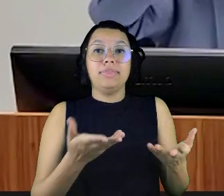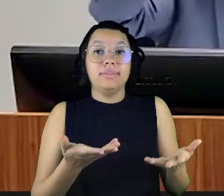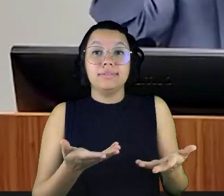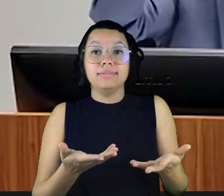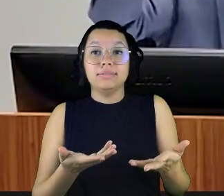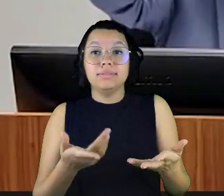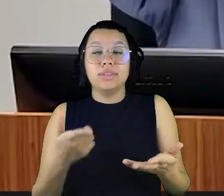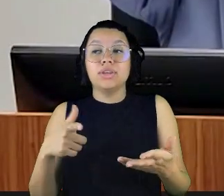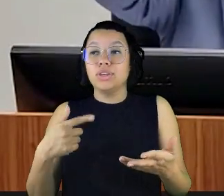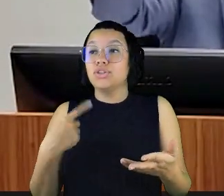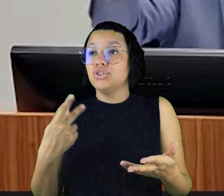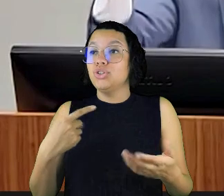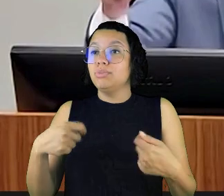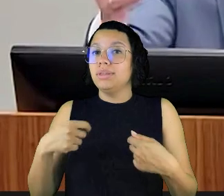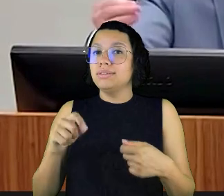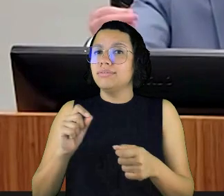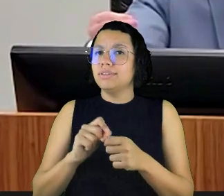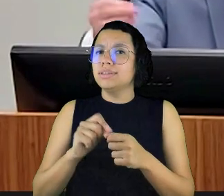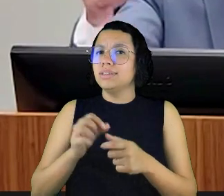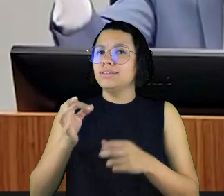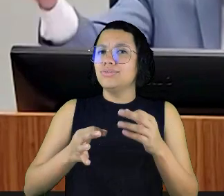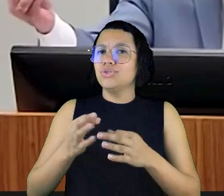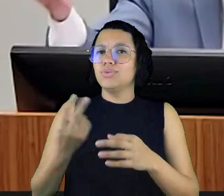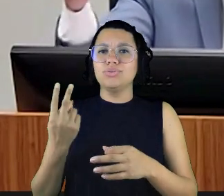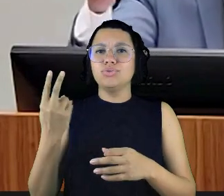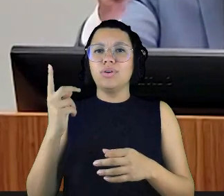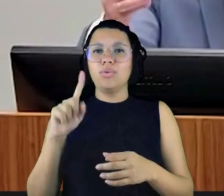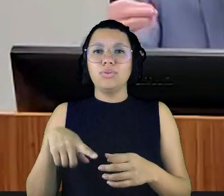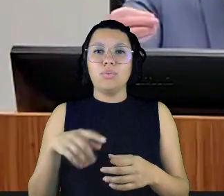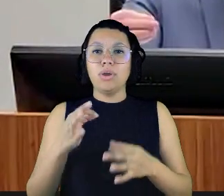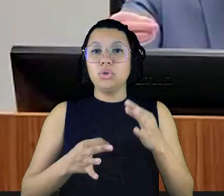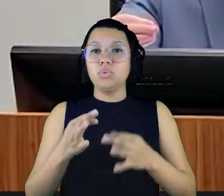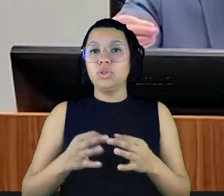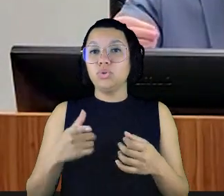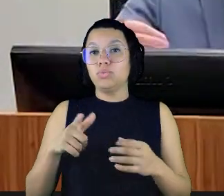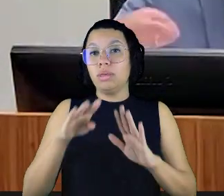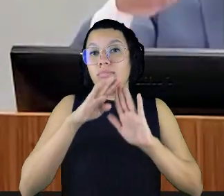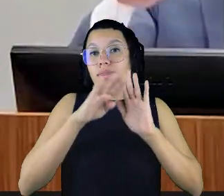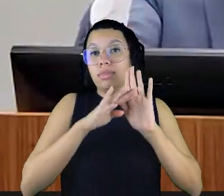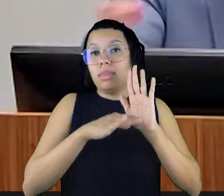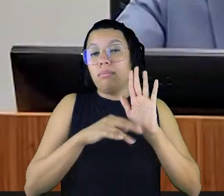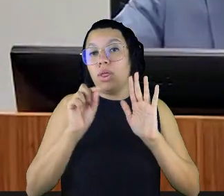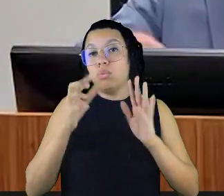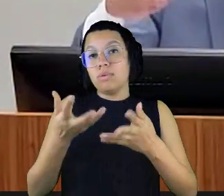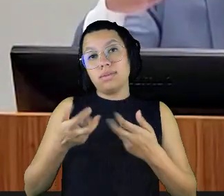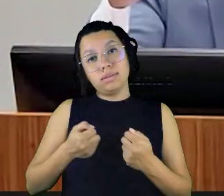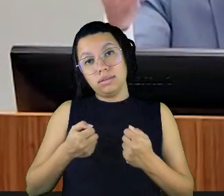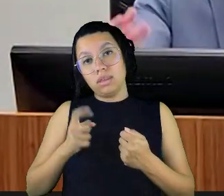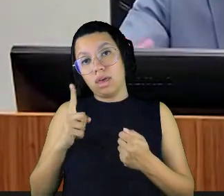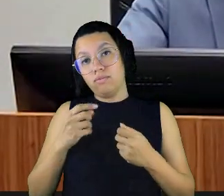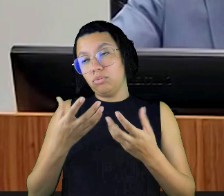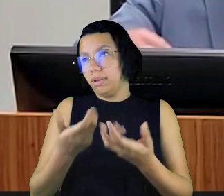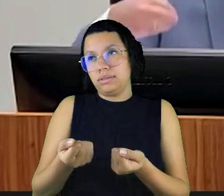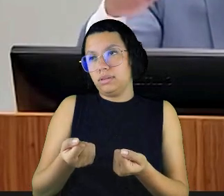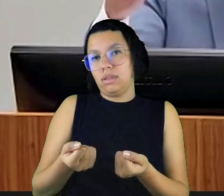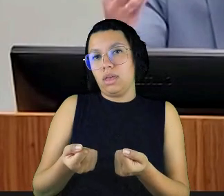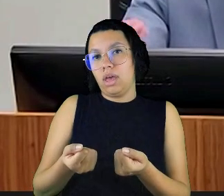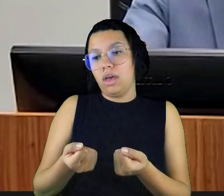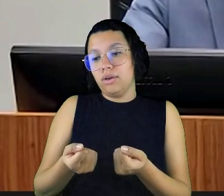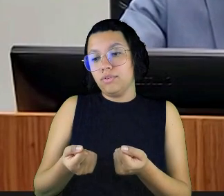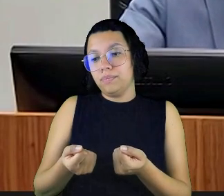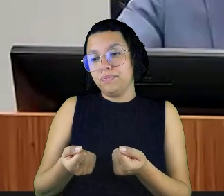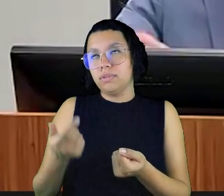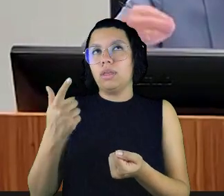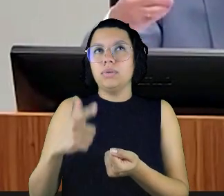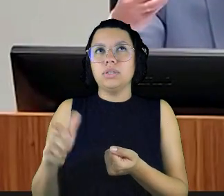juízo jurídico, não existe uma tabela do que é aceitável ou não é aceitável. De tanto repetir a mesma história, de tanto repetir a